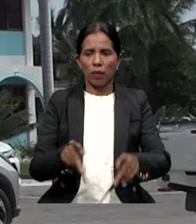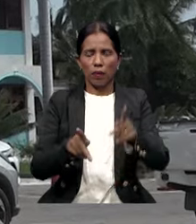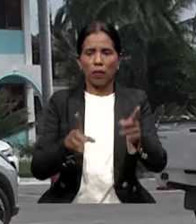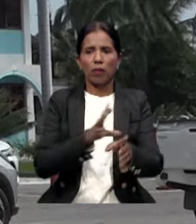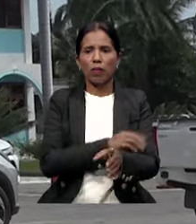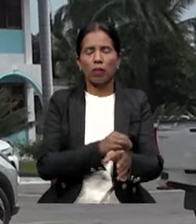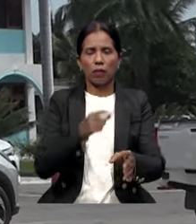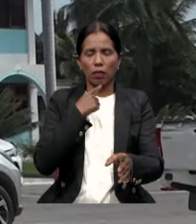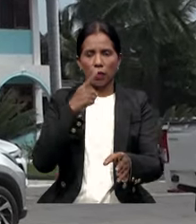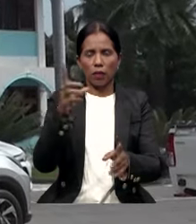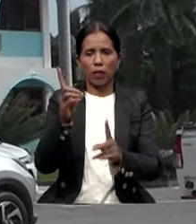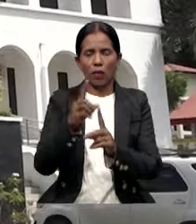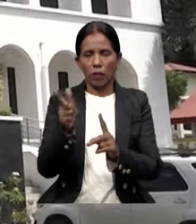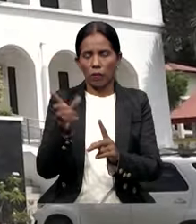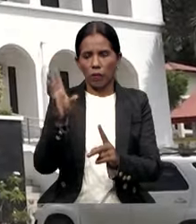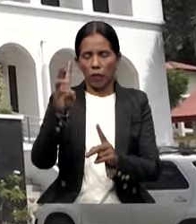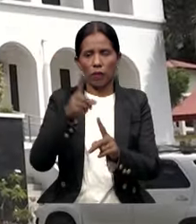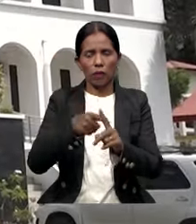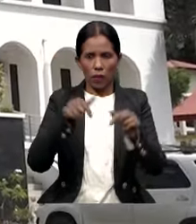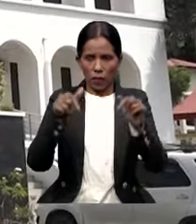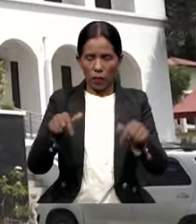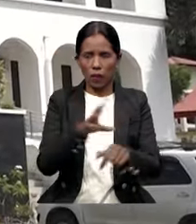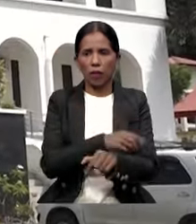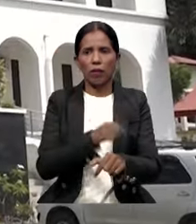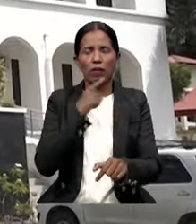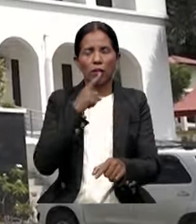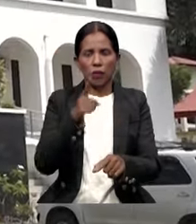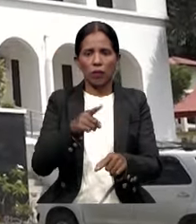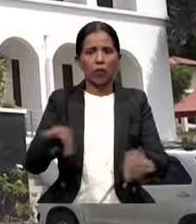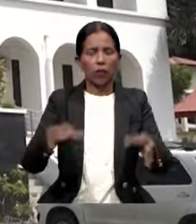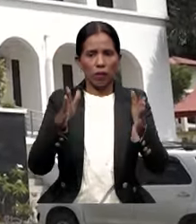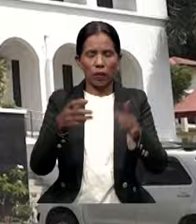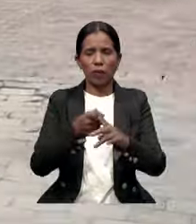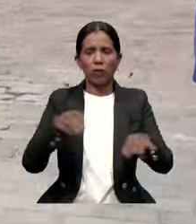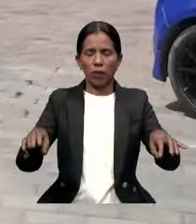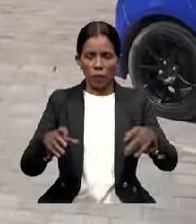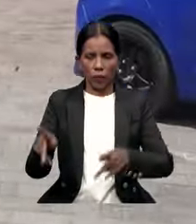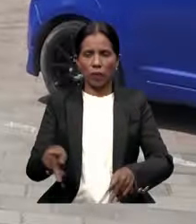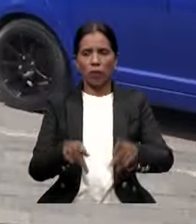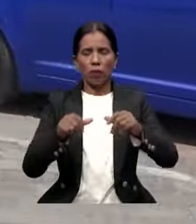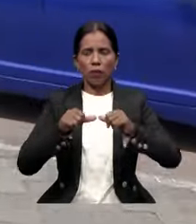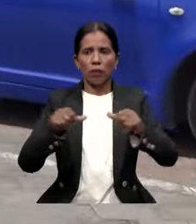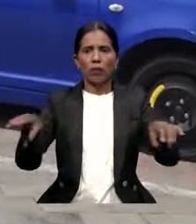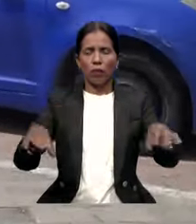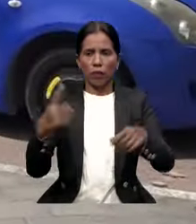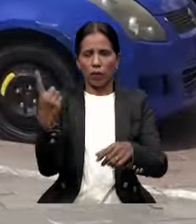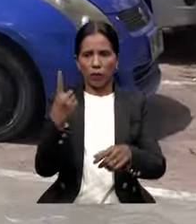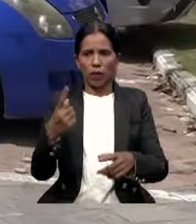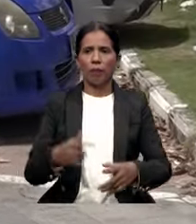no indireita, e a loron ron recém fulané, excepto recursos humanos, o serviço público continua o serviço no fatem.